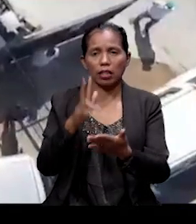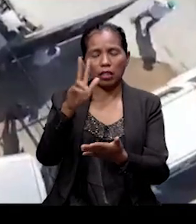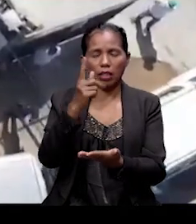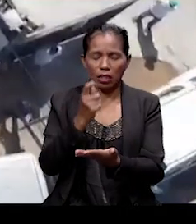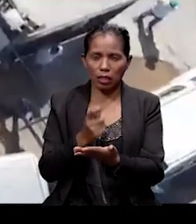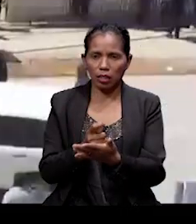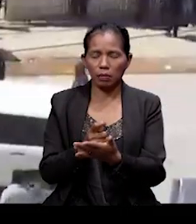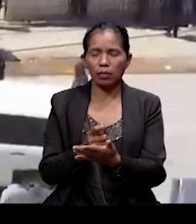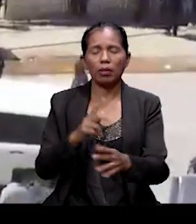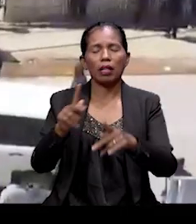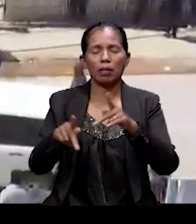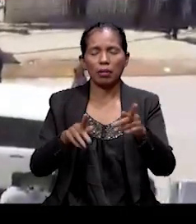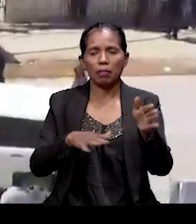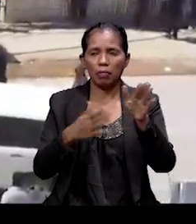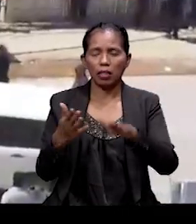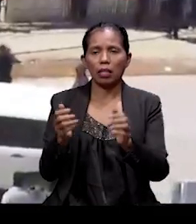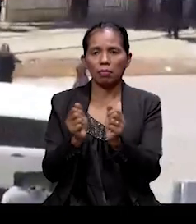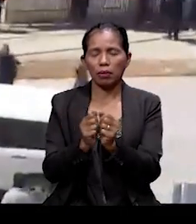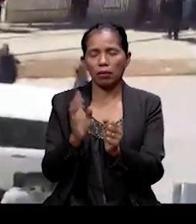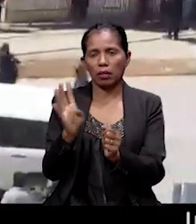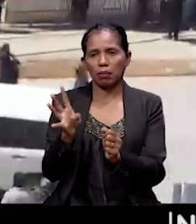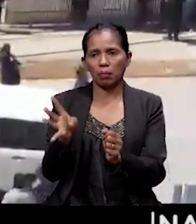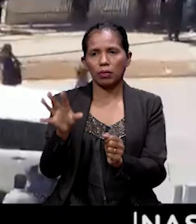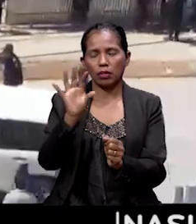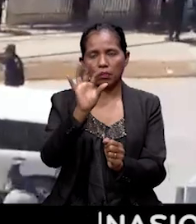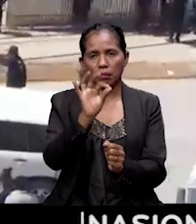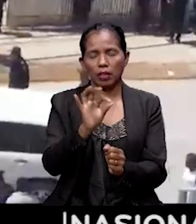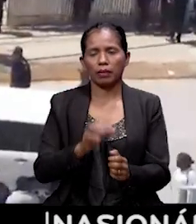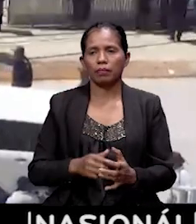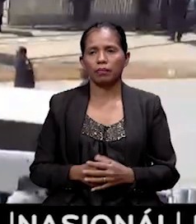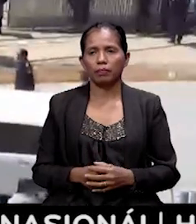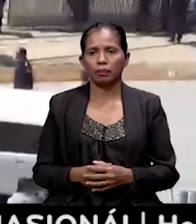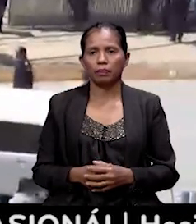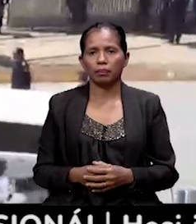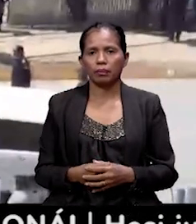no caso mate Hat Nulu Racing Siam. Domingo Soares, bem-vindo a Simenis, Ziemen.